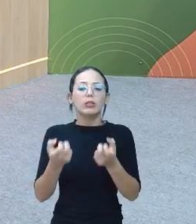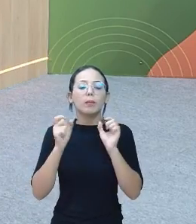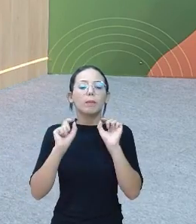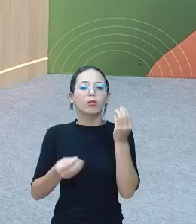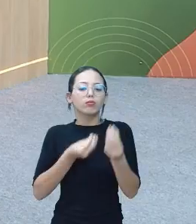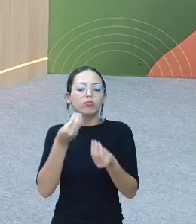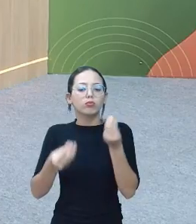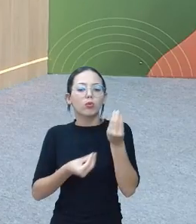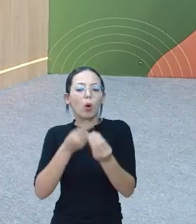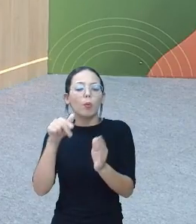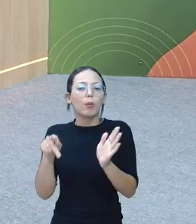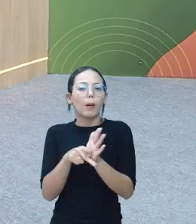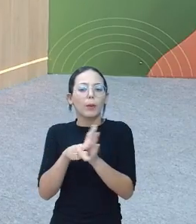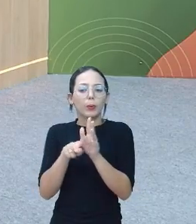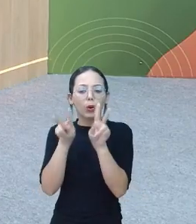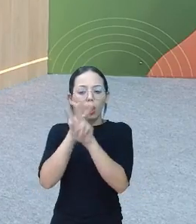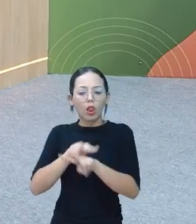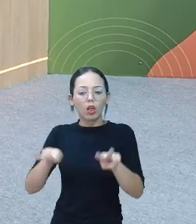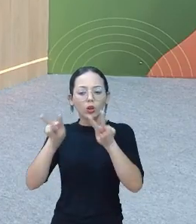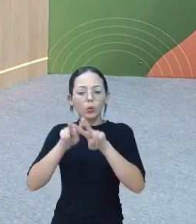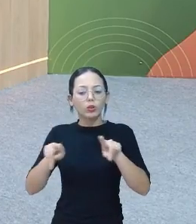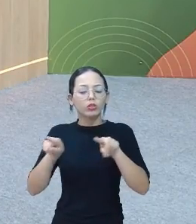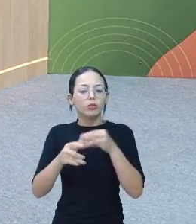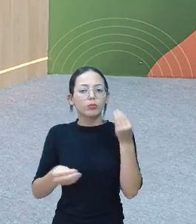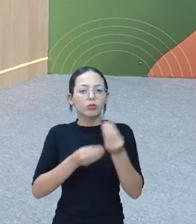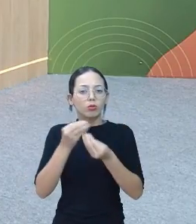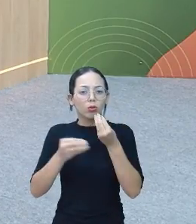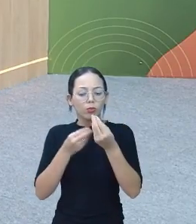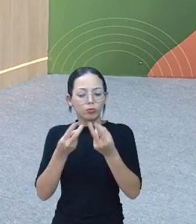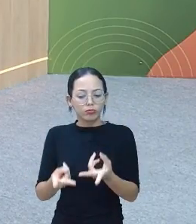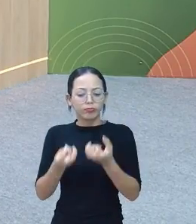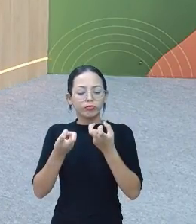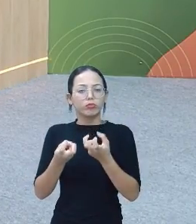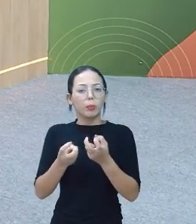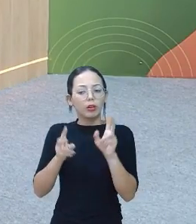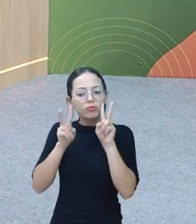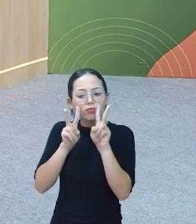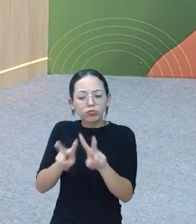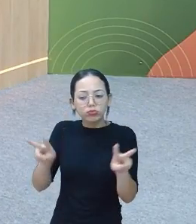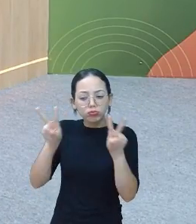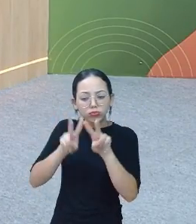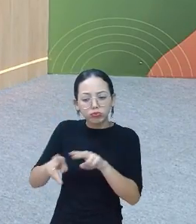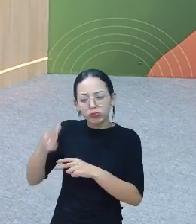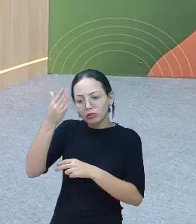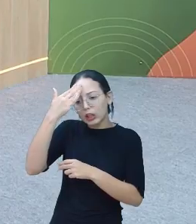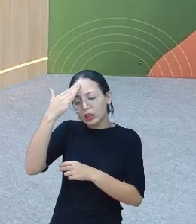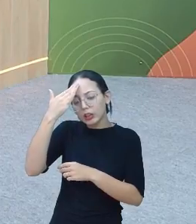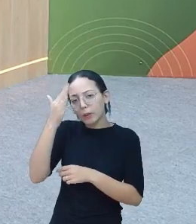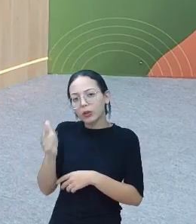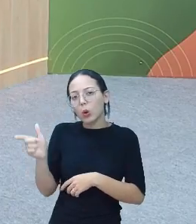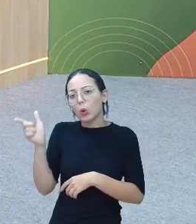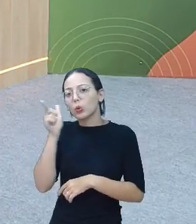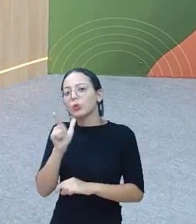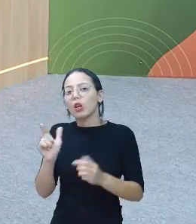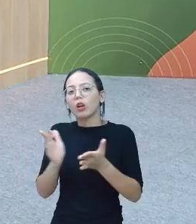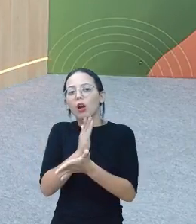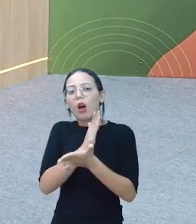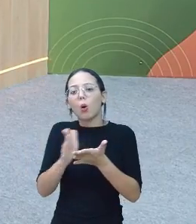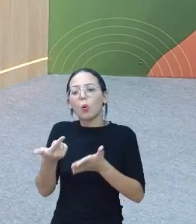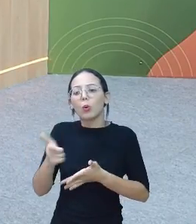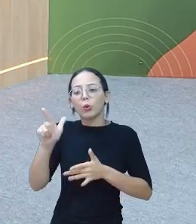é a leitura desse gráfico e como é que a gente consegue, ao ler esse gráfico aí, a gente ter algumas